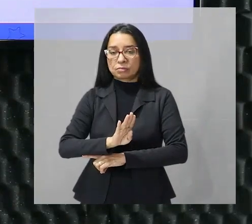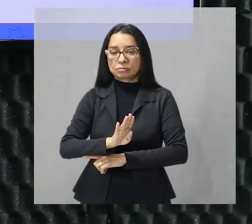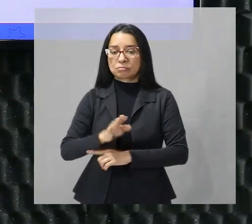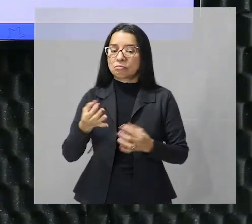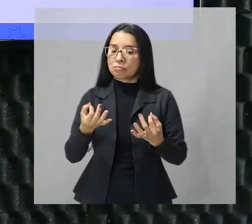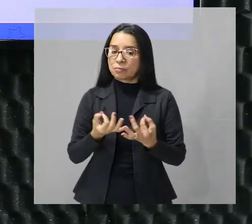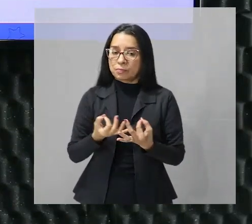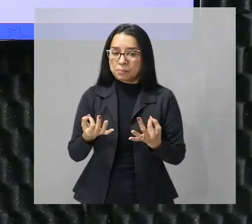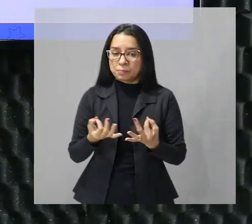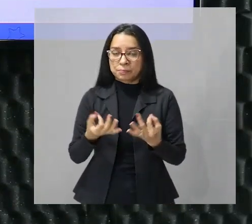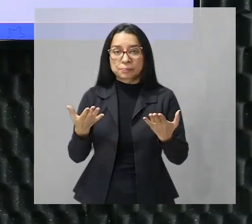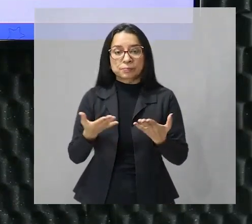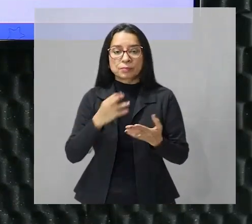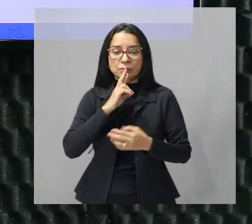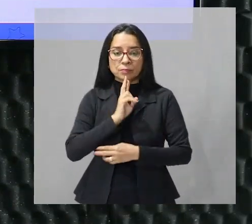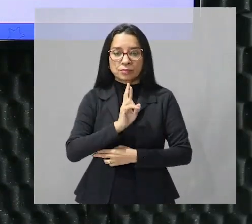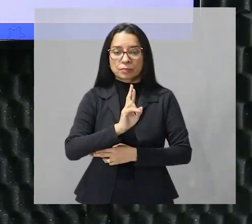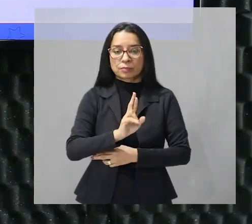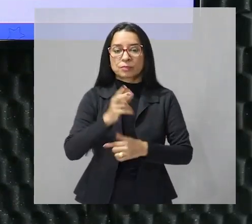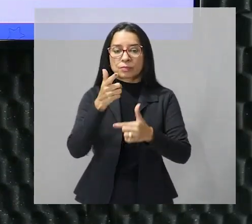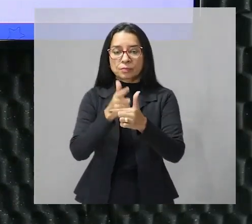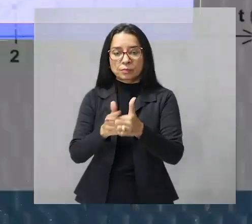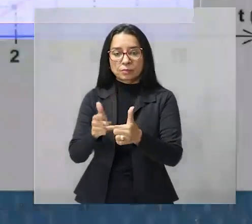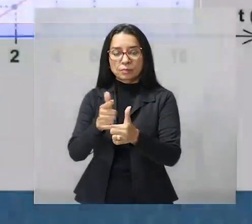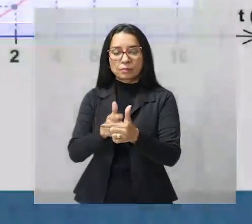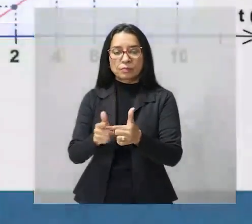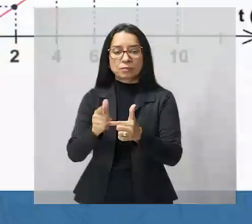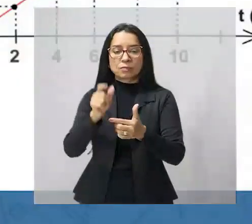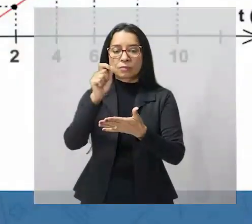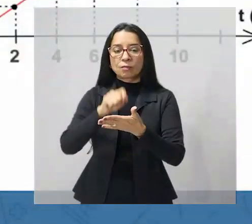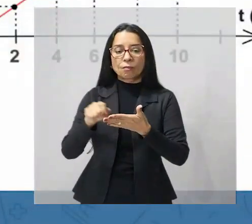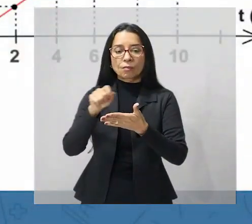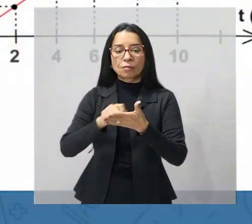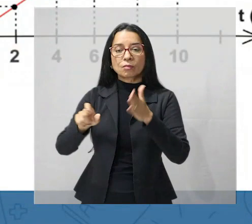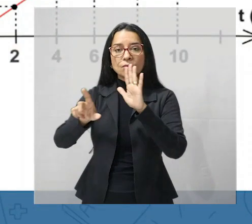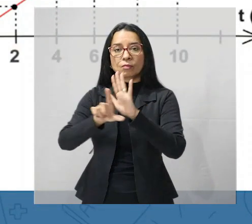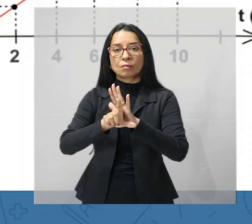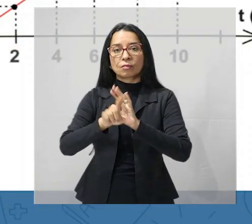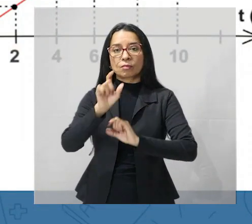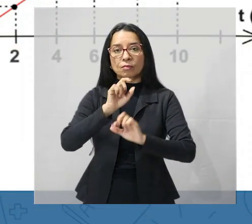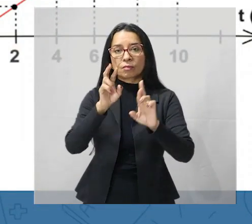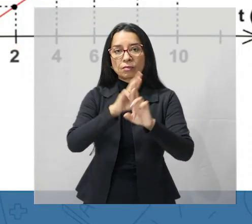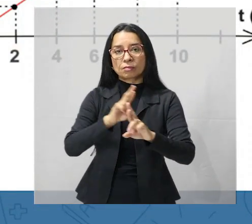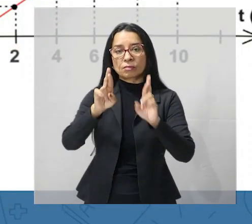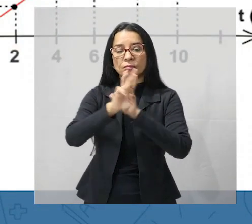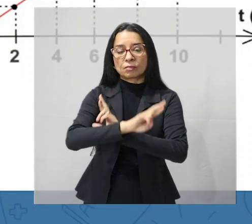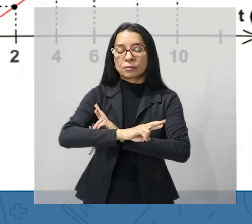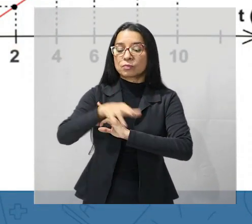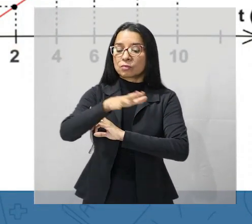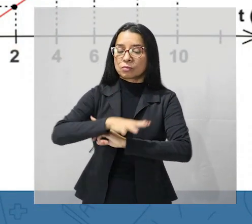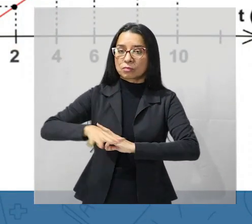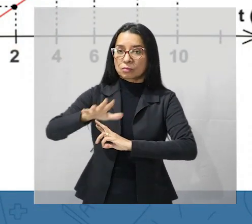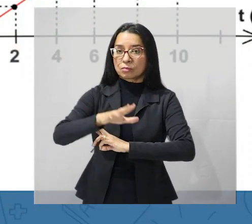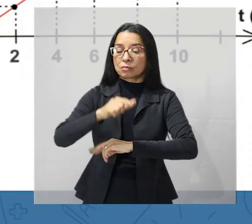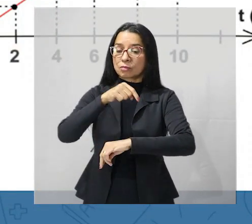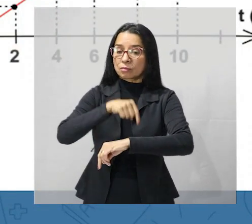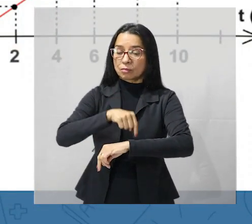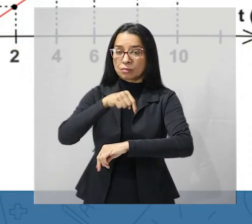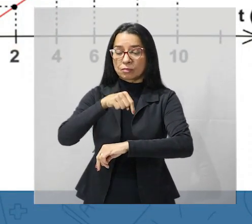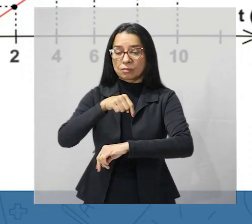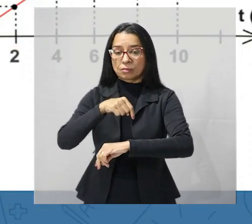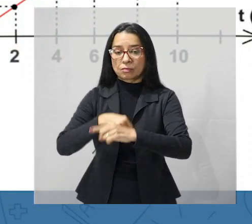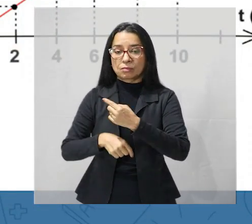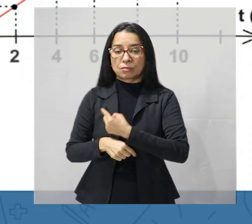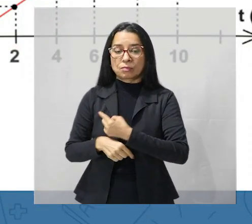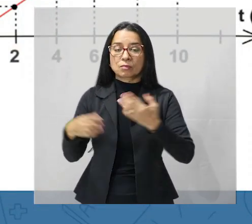pronto. Conseguimos dar solução para esse problema, que é justamente escrever a lei, né, que relaciona espaço e tempo. Tá bom?